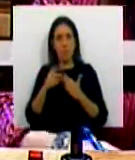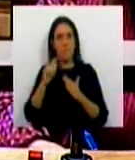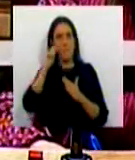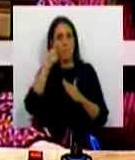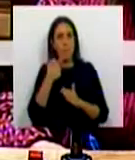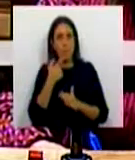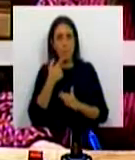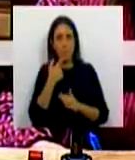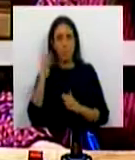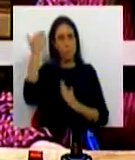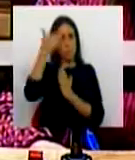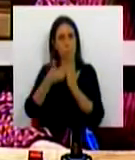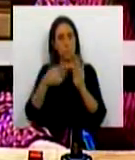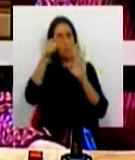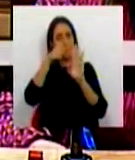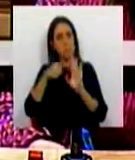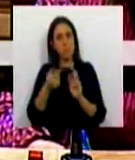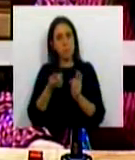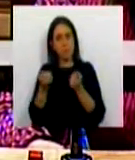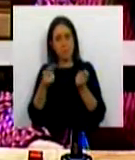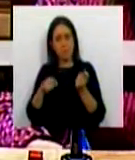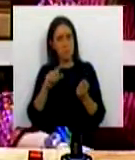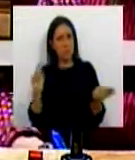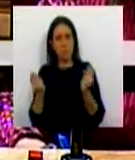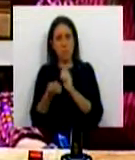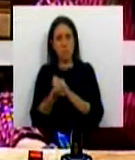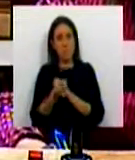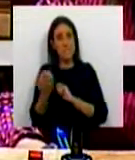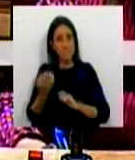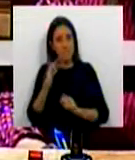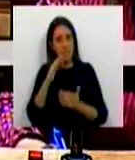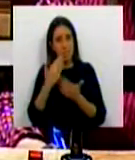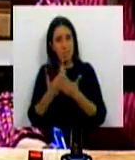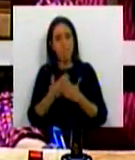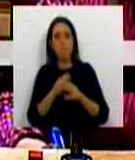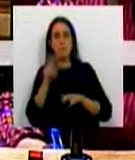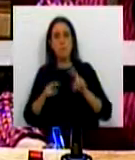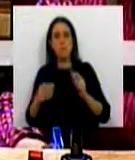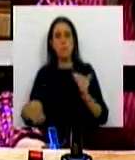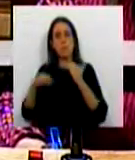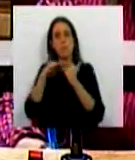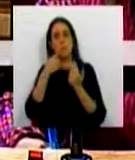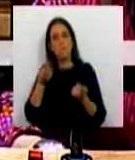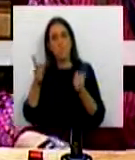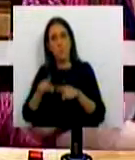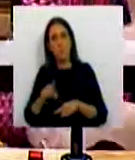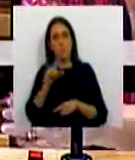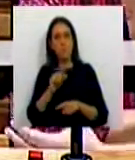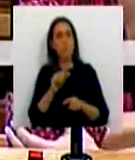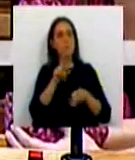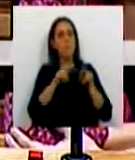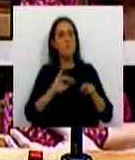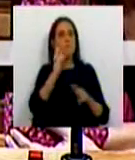aos princípios constitucionais que nos regem, contribuirá não só para repor a equidade fiscal, mas também para aliviar a carga